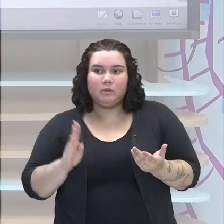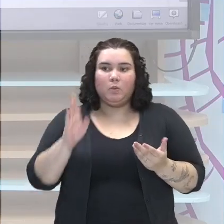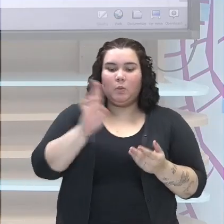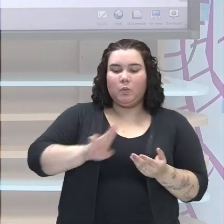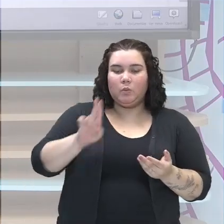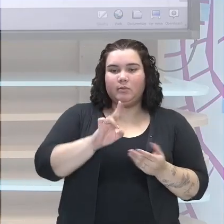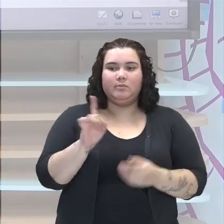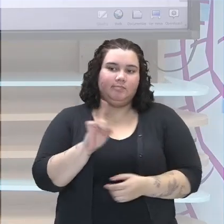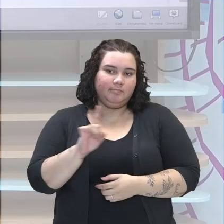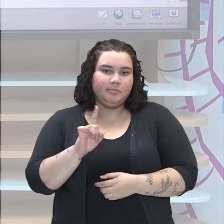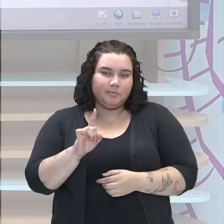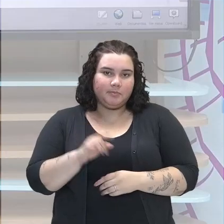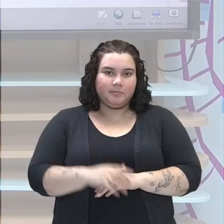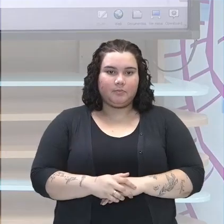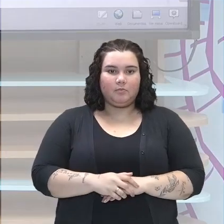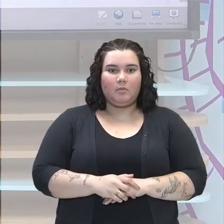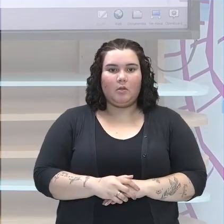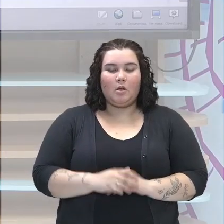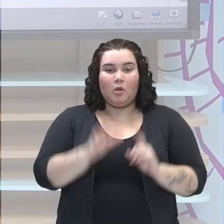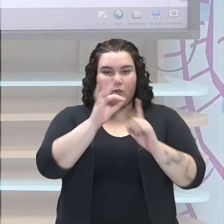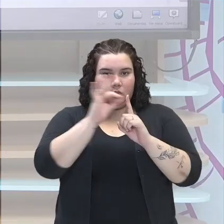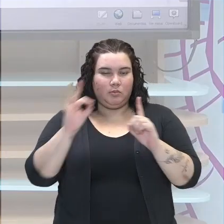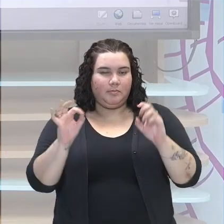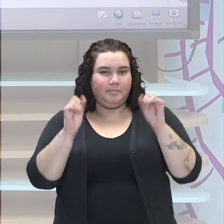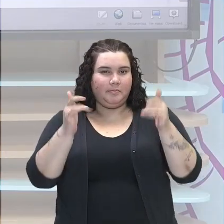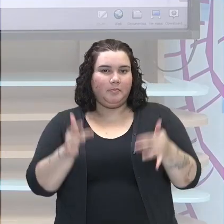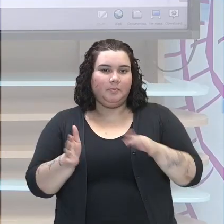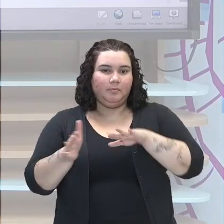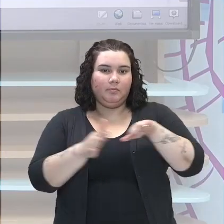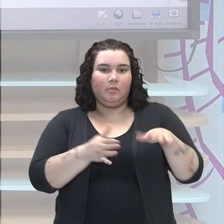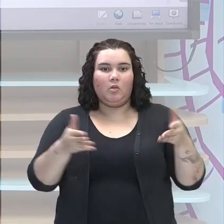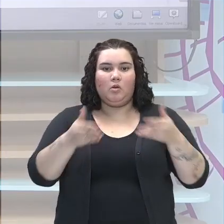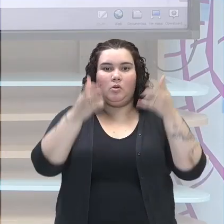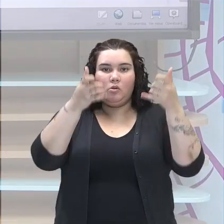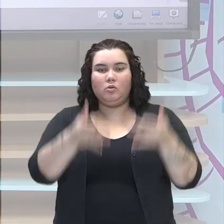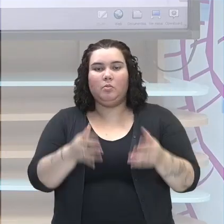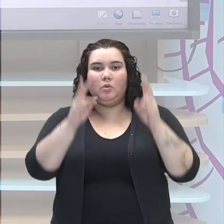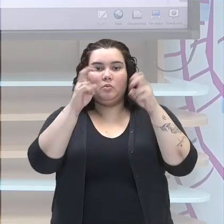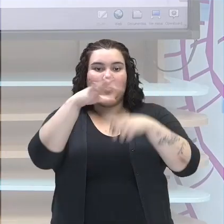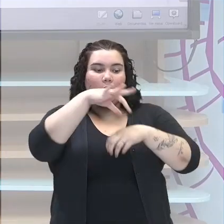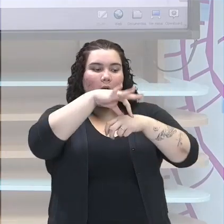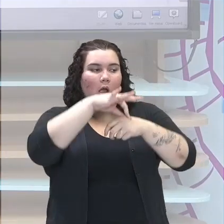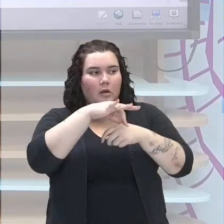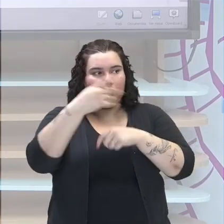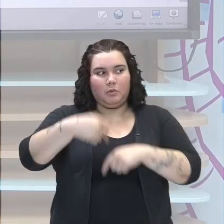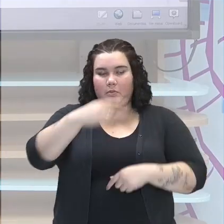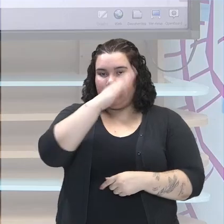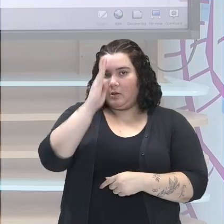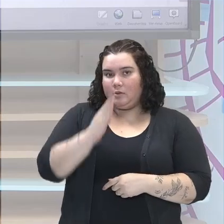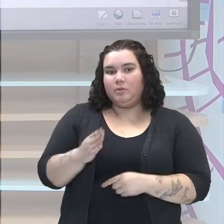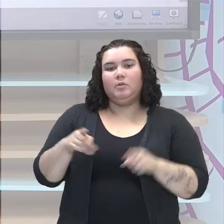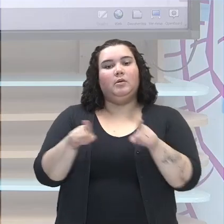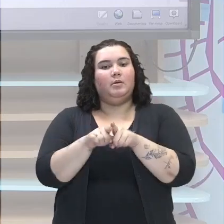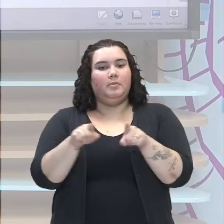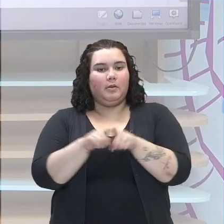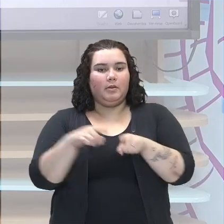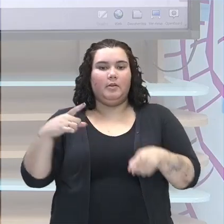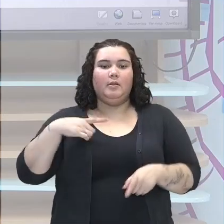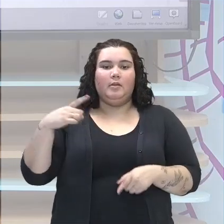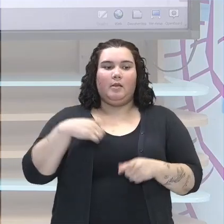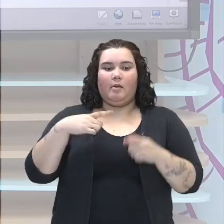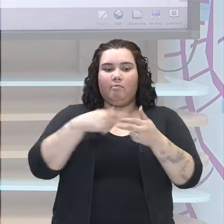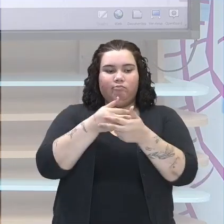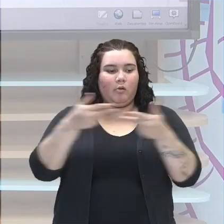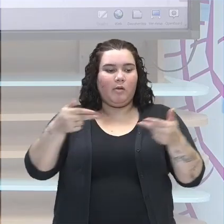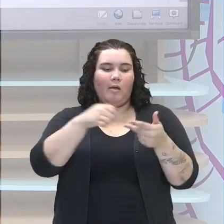Né? Falando sobre a soja, a gente vai lembrar aí também falando sobre a carne, né? A carne bovina brasileira tem também muitas